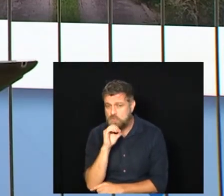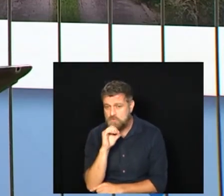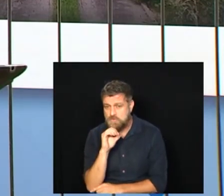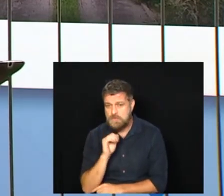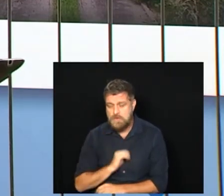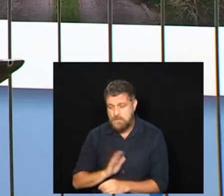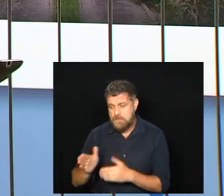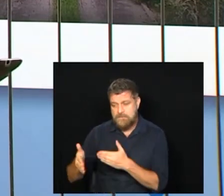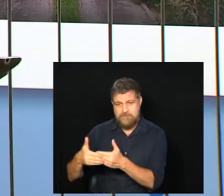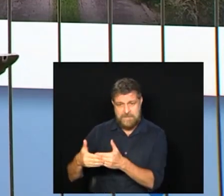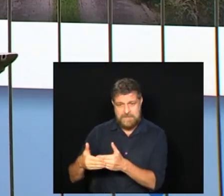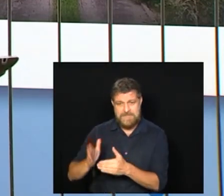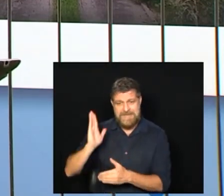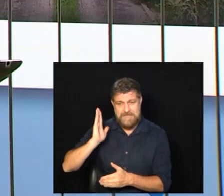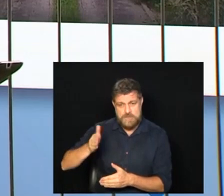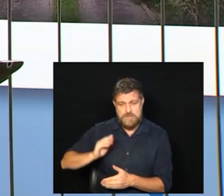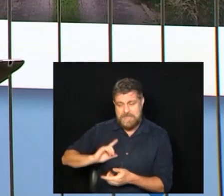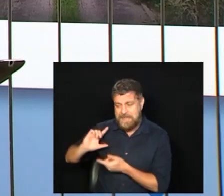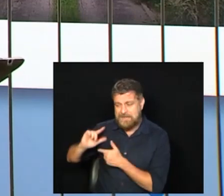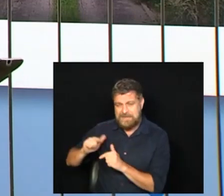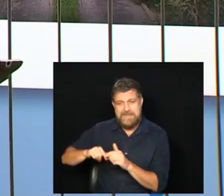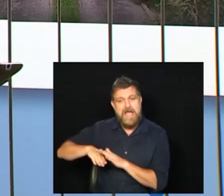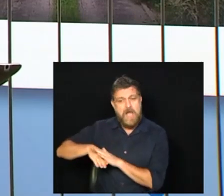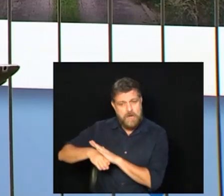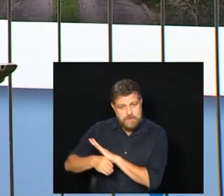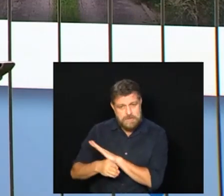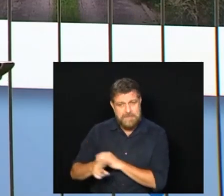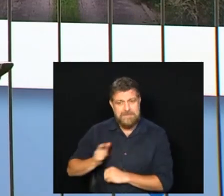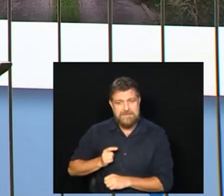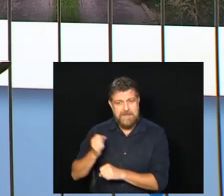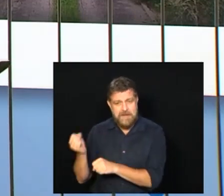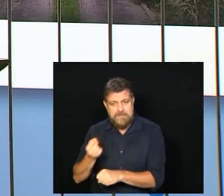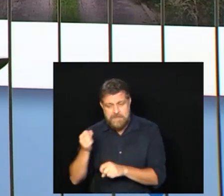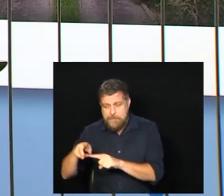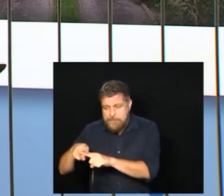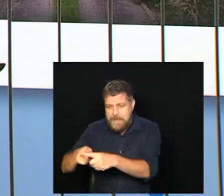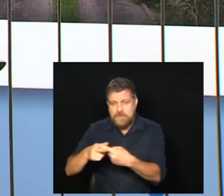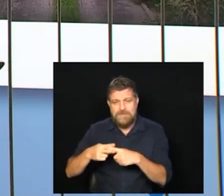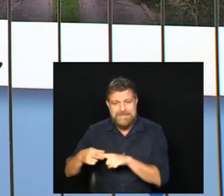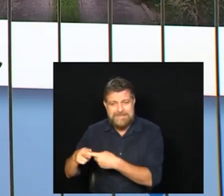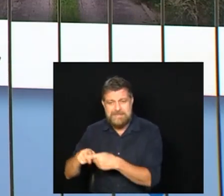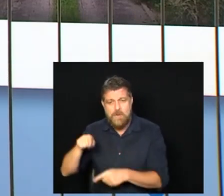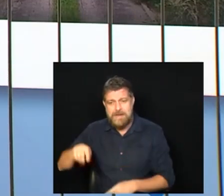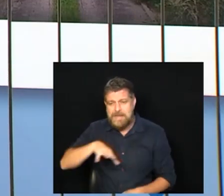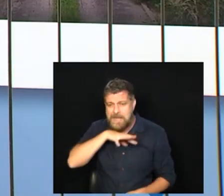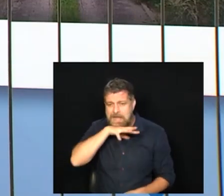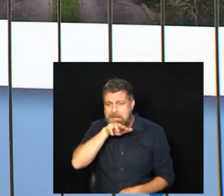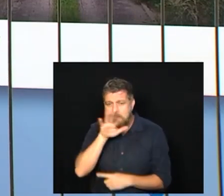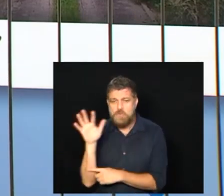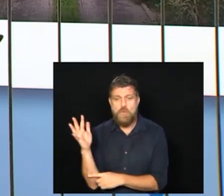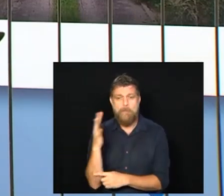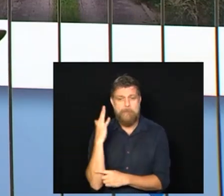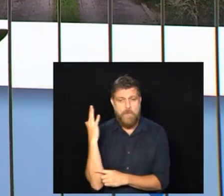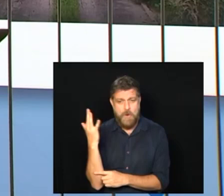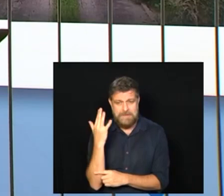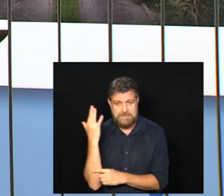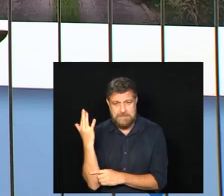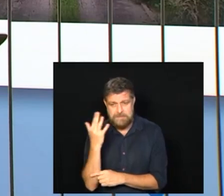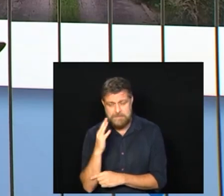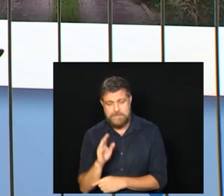porque isso já normalmente acontece lá, porque é o serviço de manutenção que acontece no Bosque dos